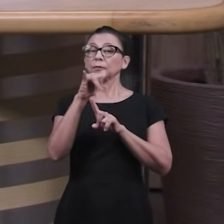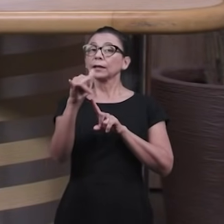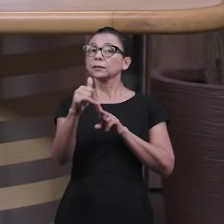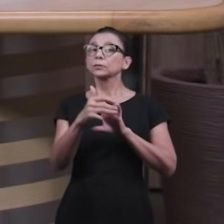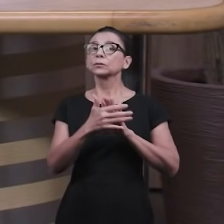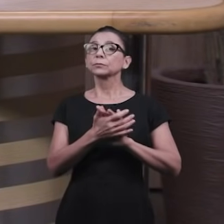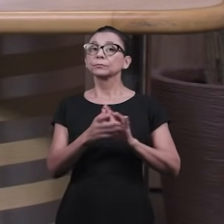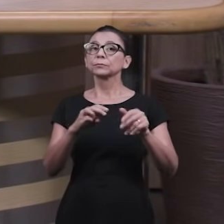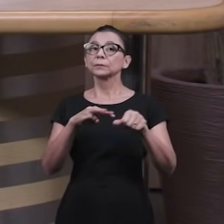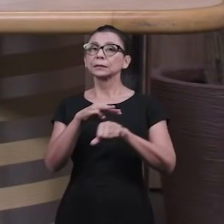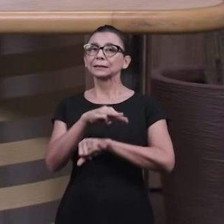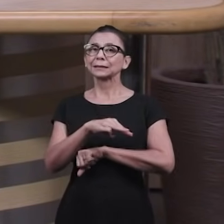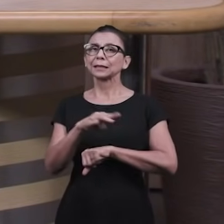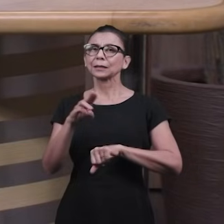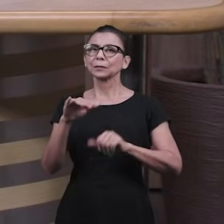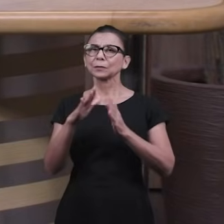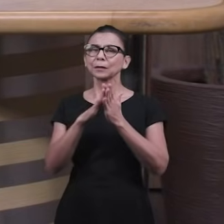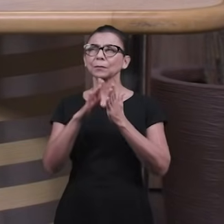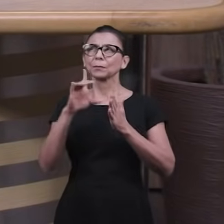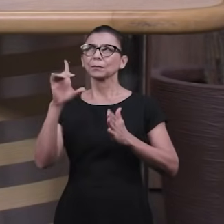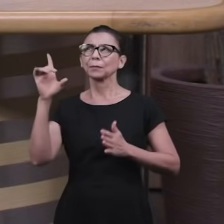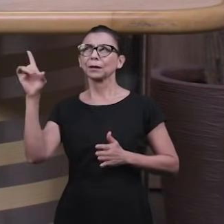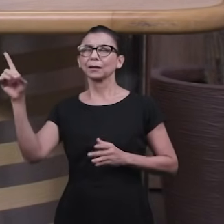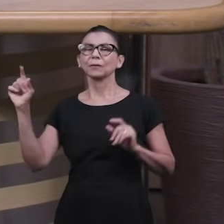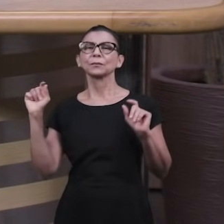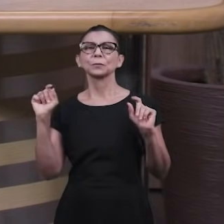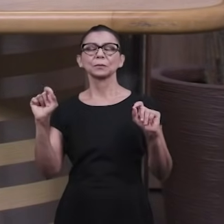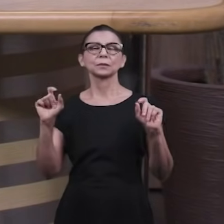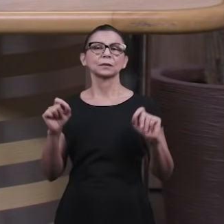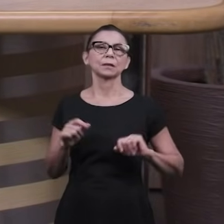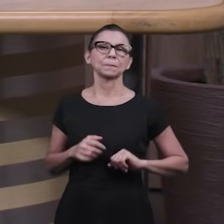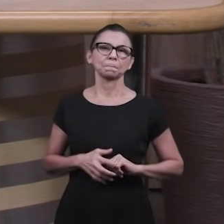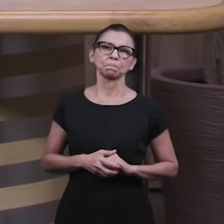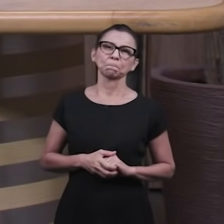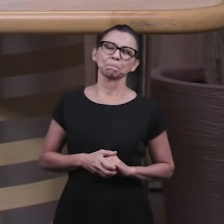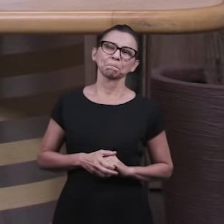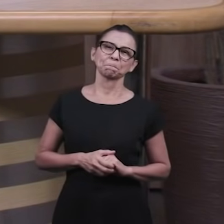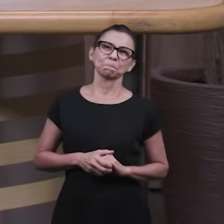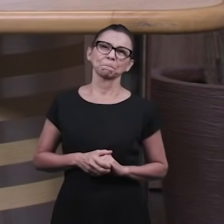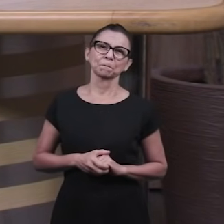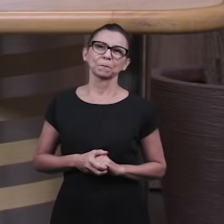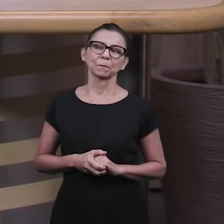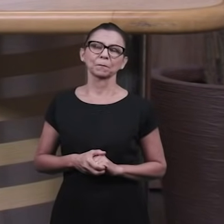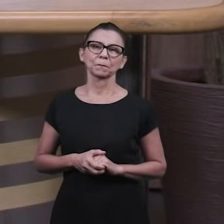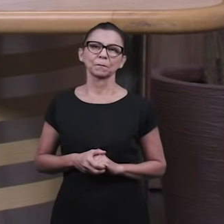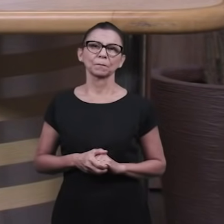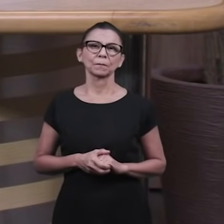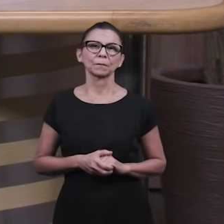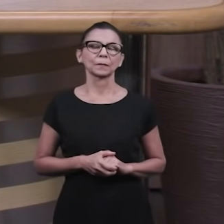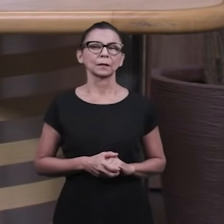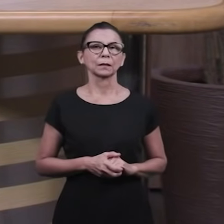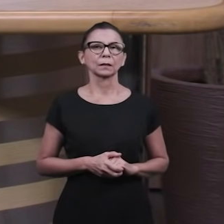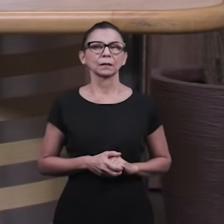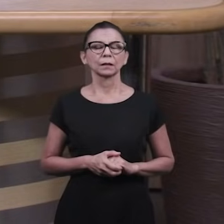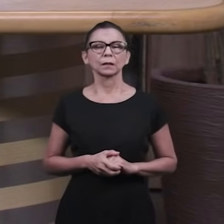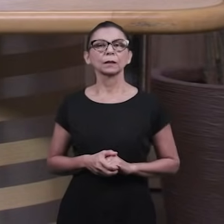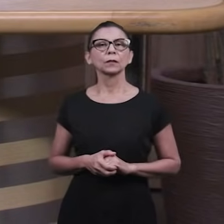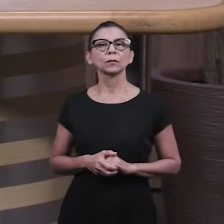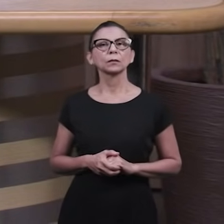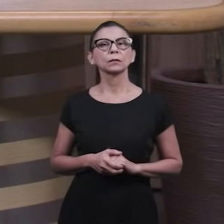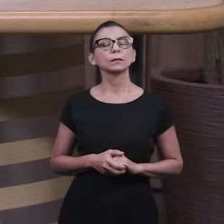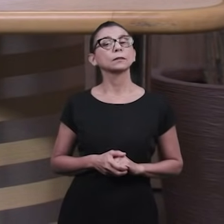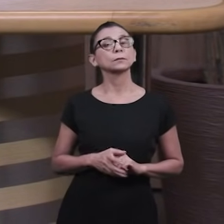Então, o ministério da palavra. Então, o que é o ministério da palavra? Aí quando